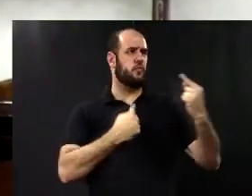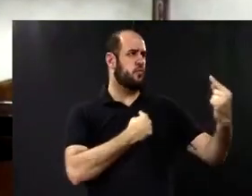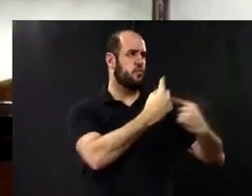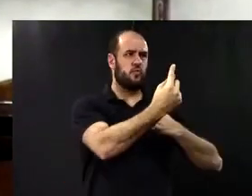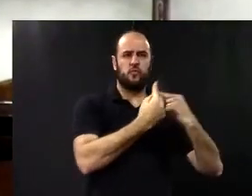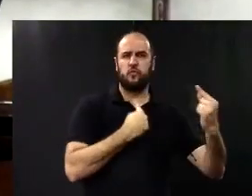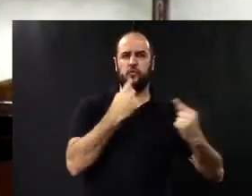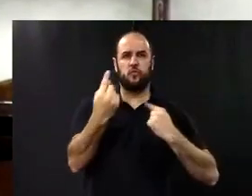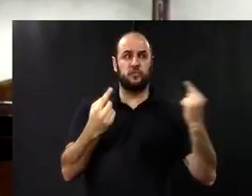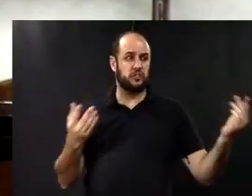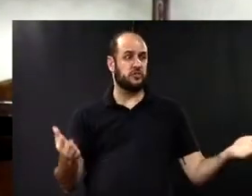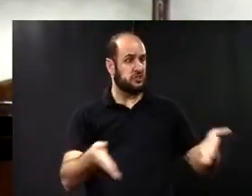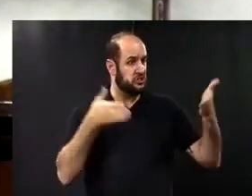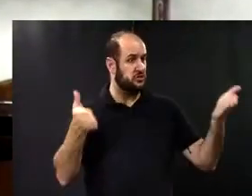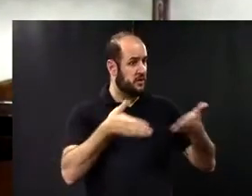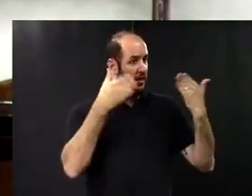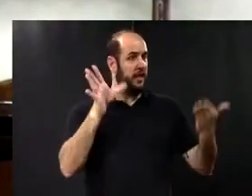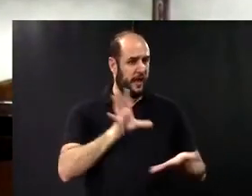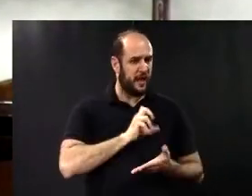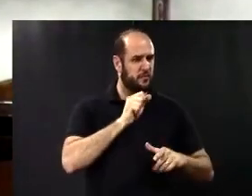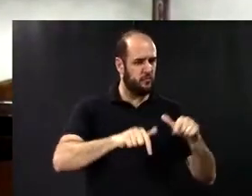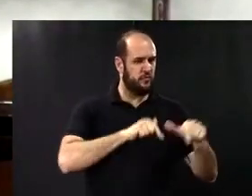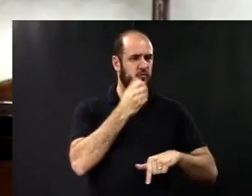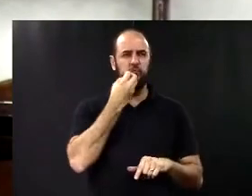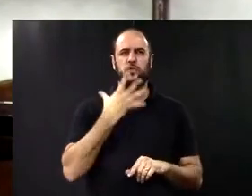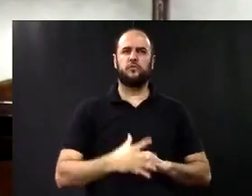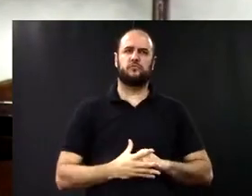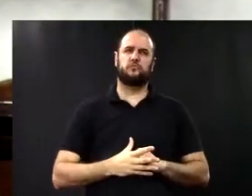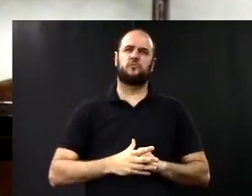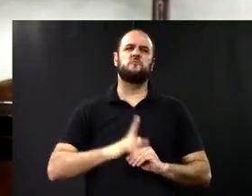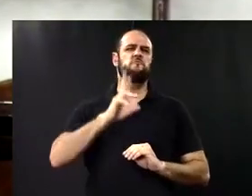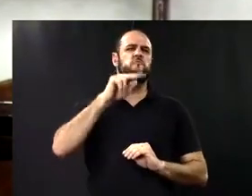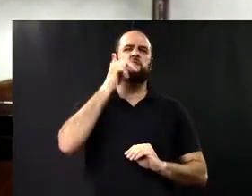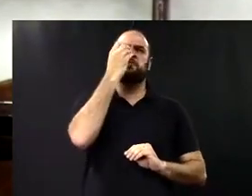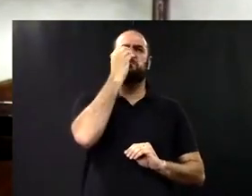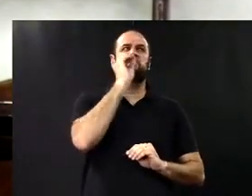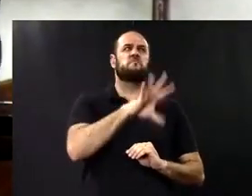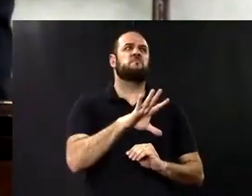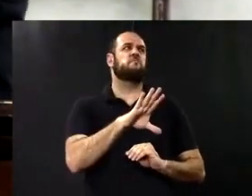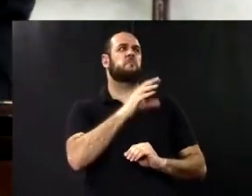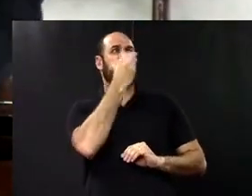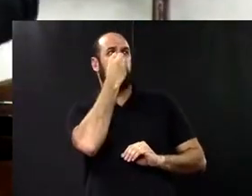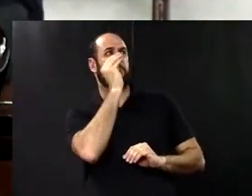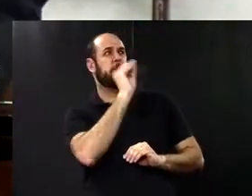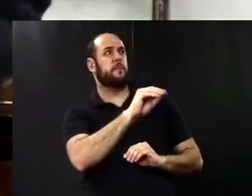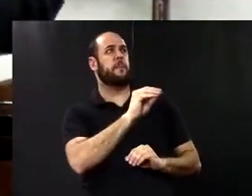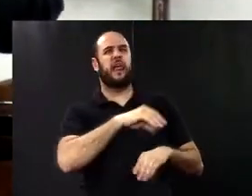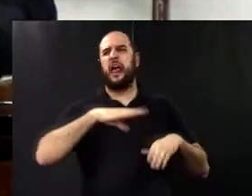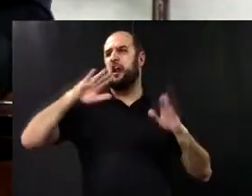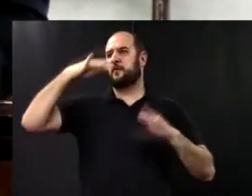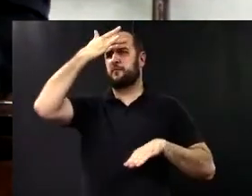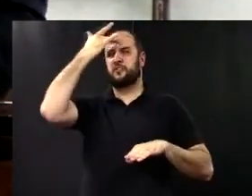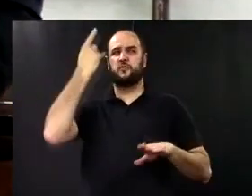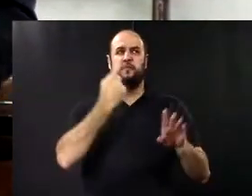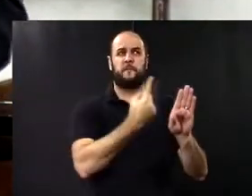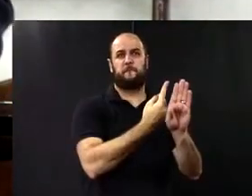nos estimularmos ao amor e às boas obras. Não deixemos de congregar-nos como é costume de alguns, antes